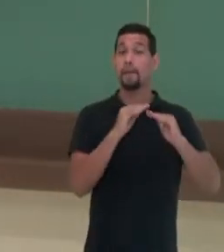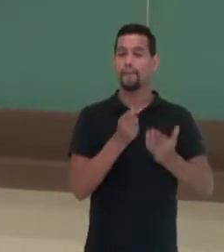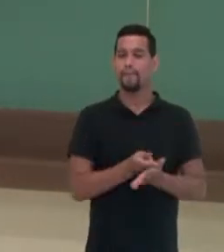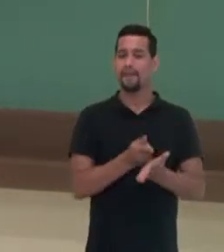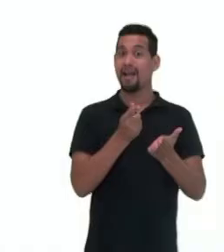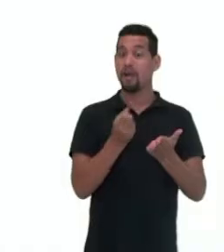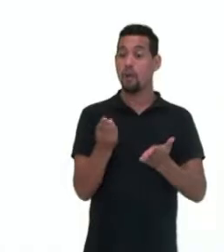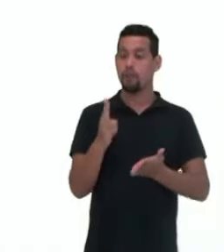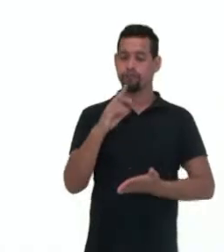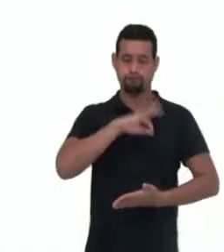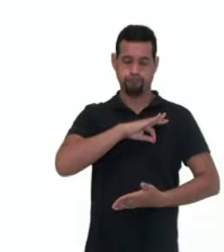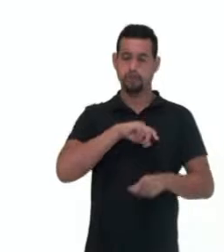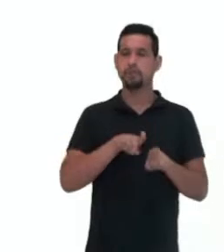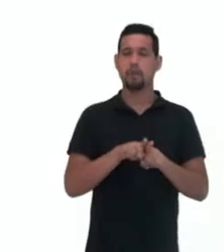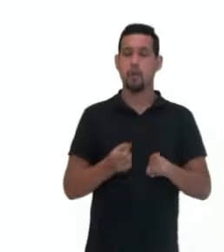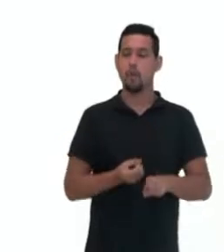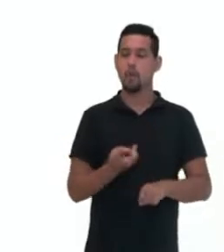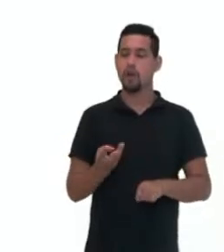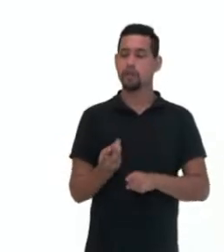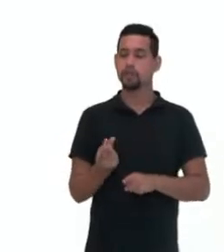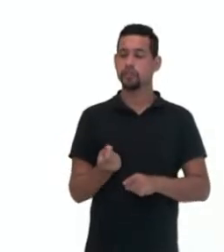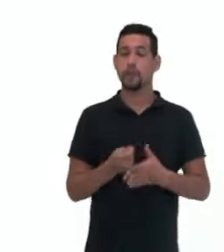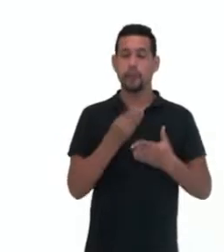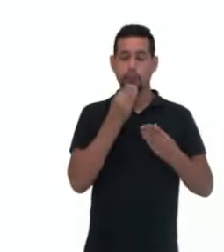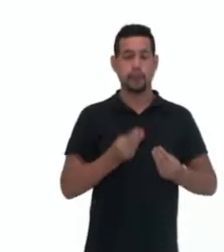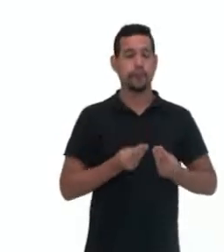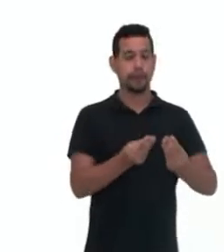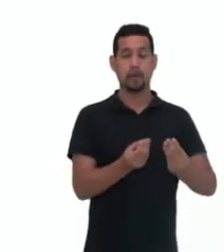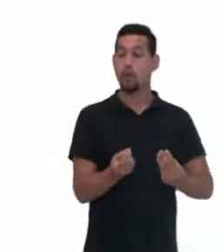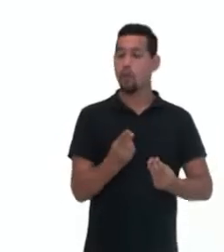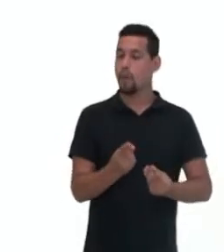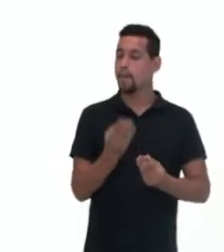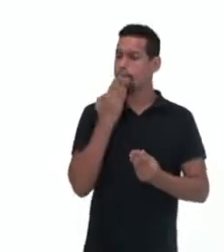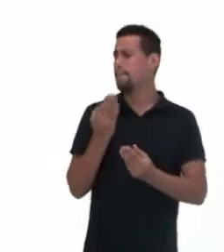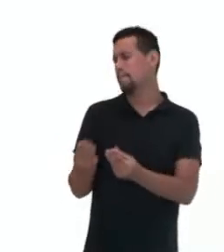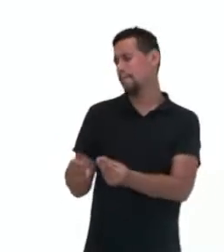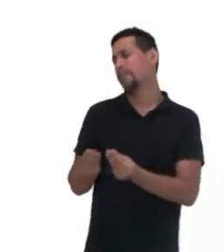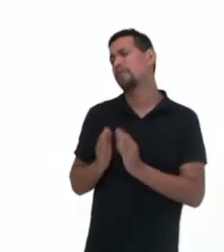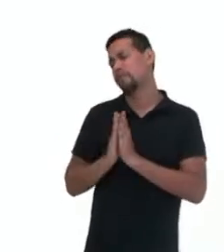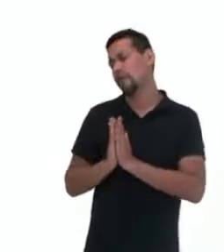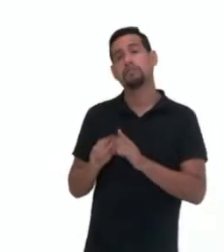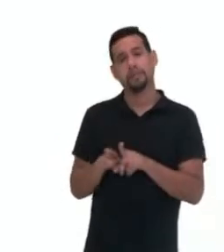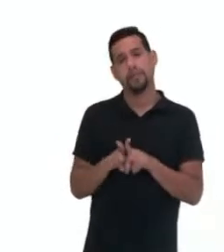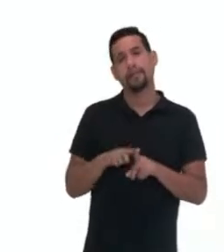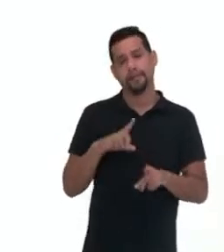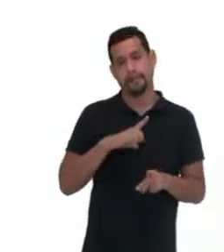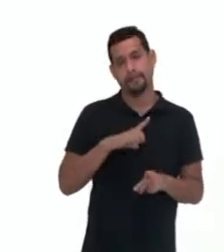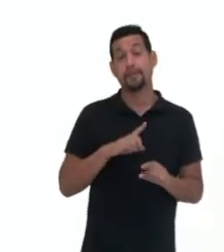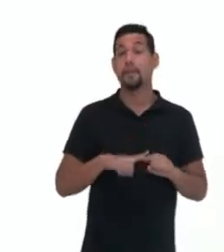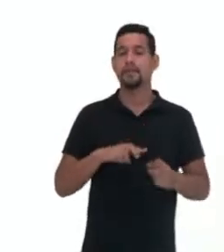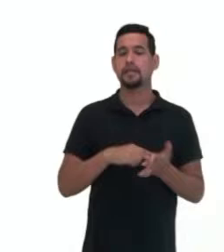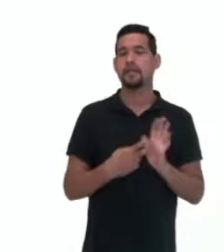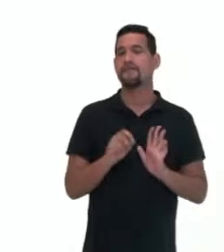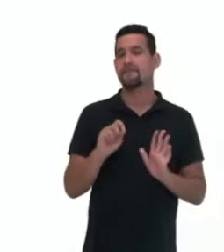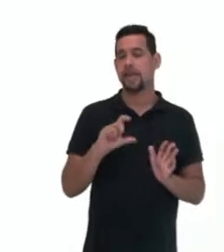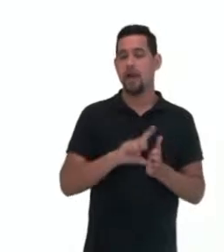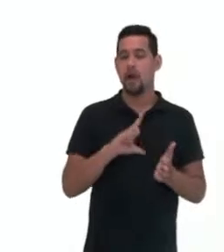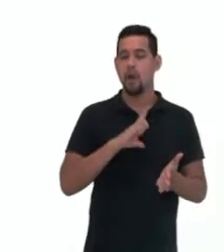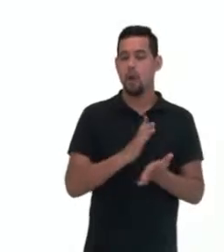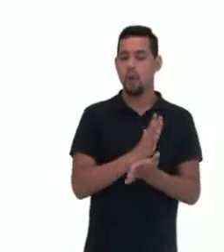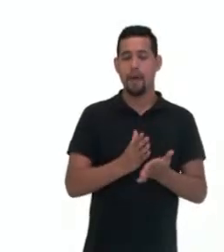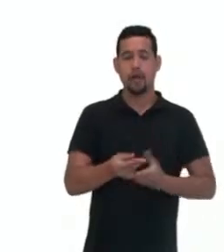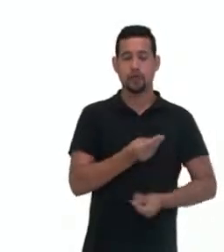paga ou se recebe pela quantia de dinheiro que se empresta ou que se pede emprestado. Então, na verdade é uma troca,